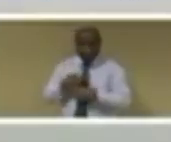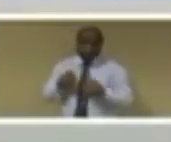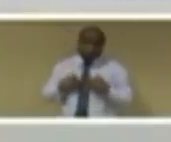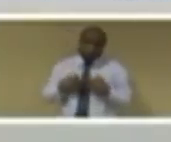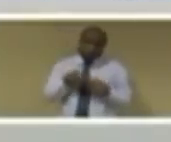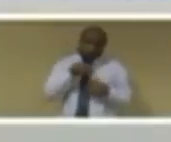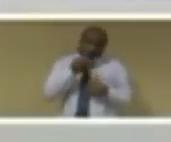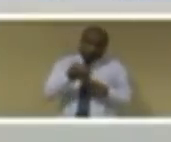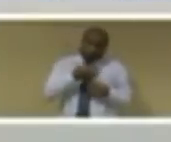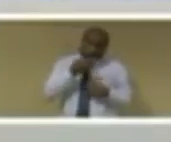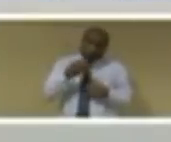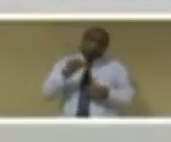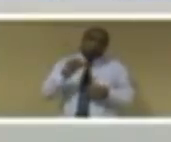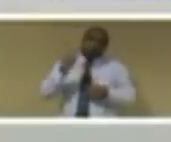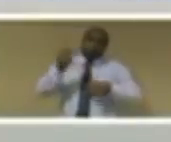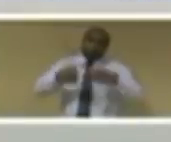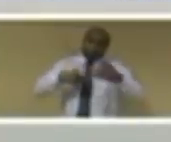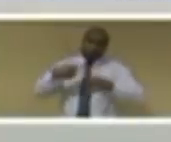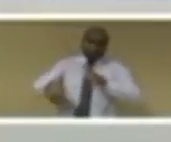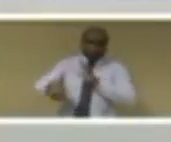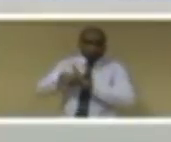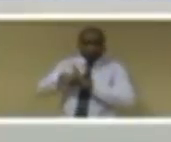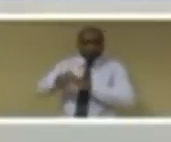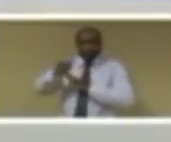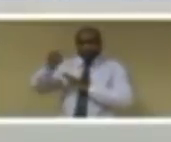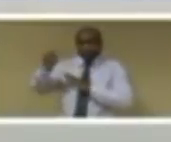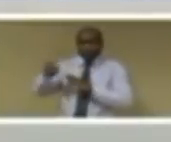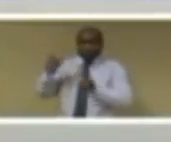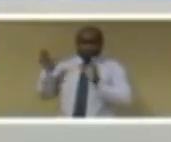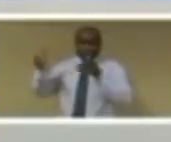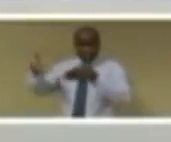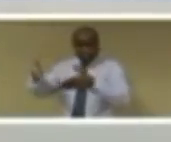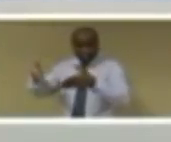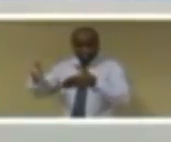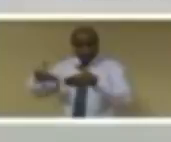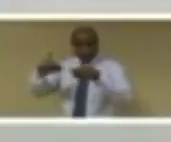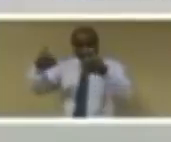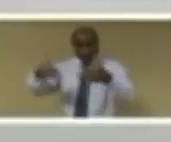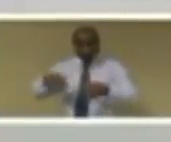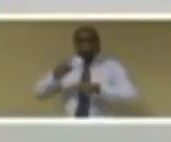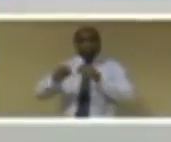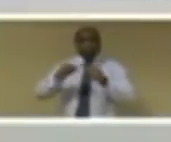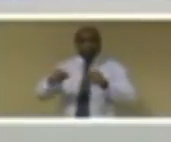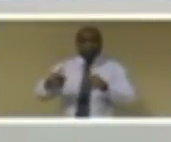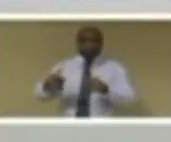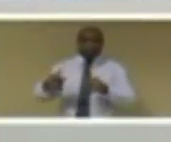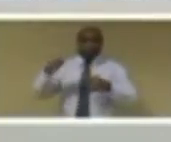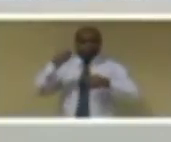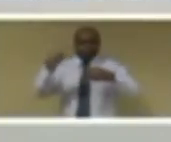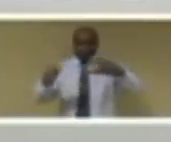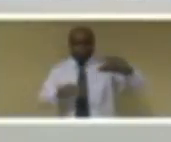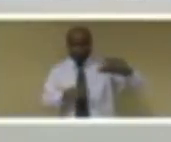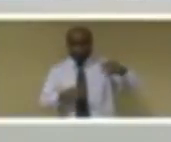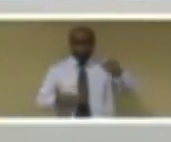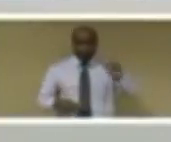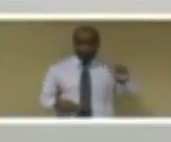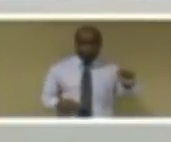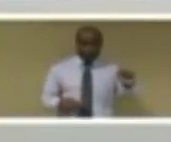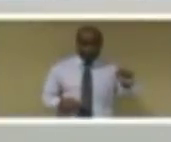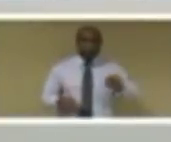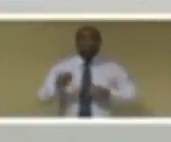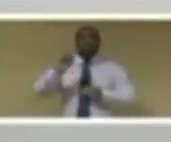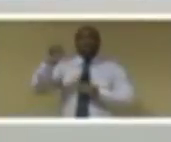pela necessidade de homologação da medida cautelar. No seguinte sentido, letra A, determinar que